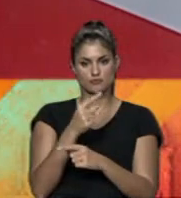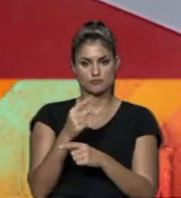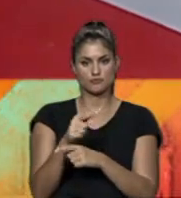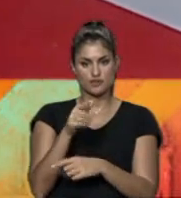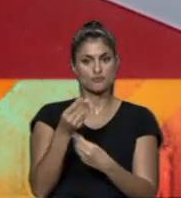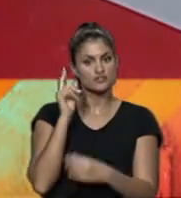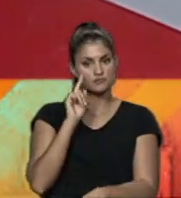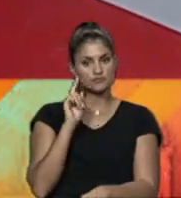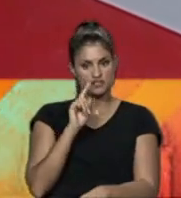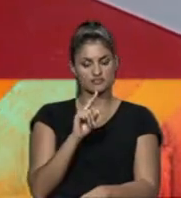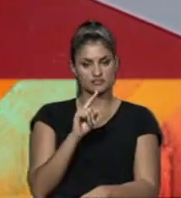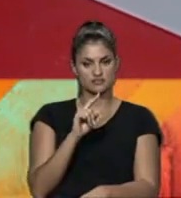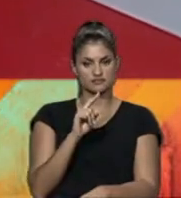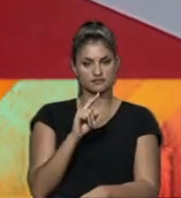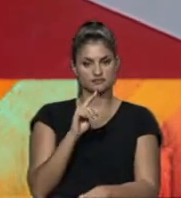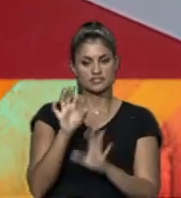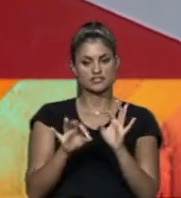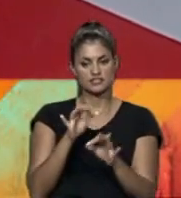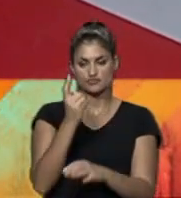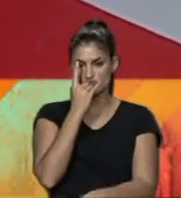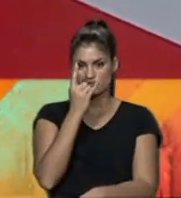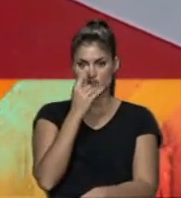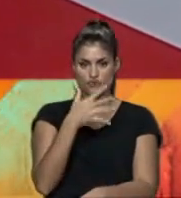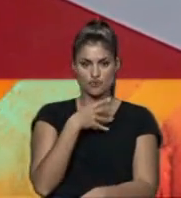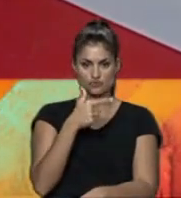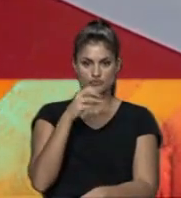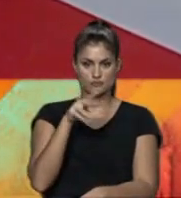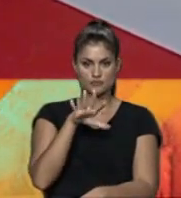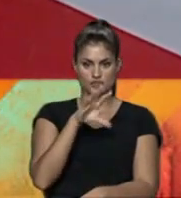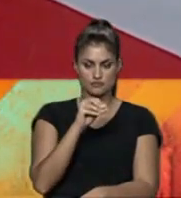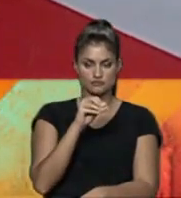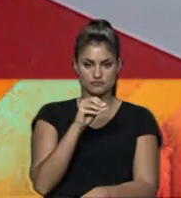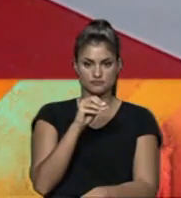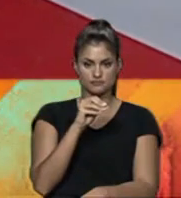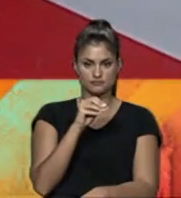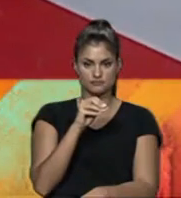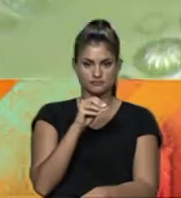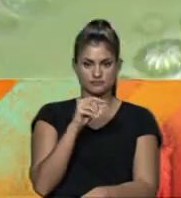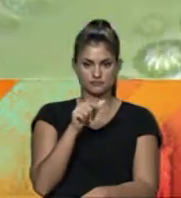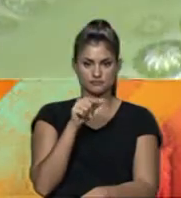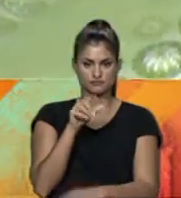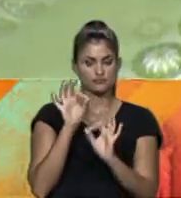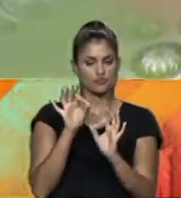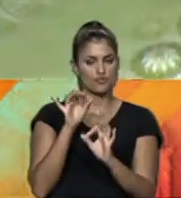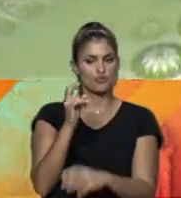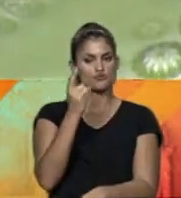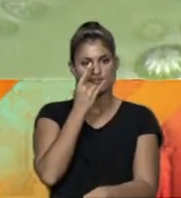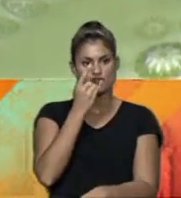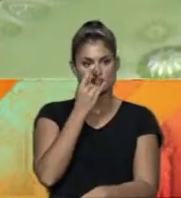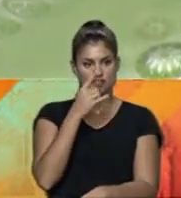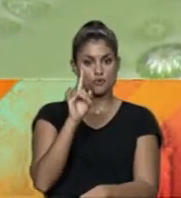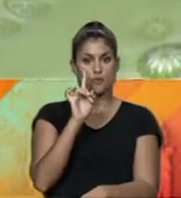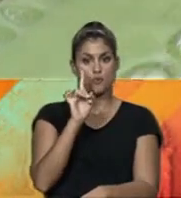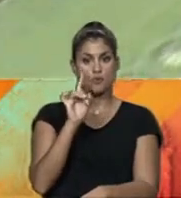bastante importante, Jorge, para temperar o javali. Eu gosto muito do tomilho para temperar o javali. Portanto, este verde todo,